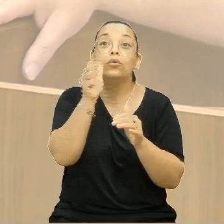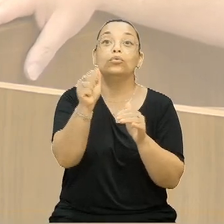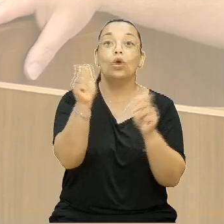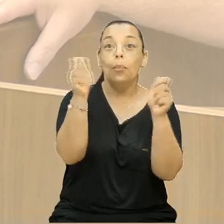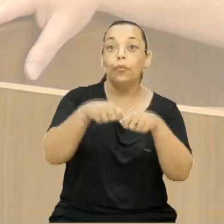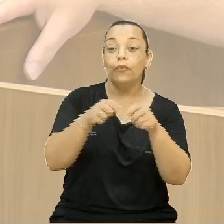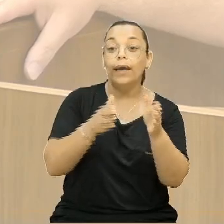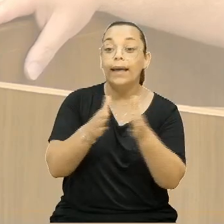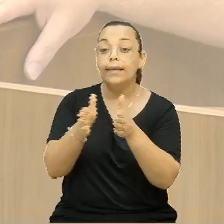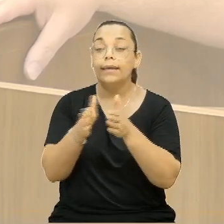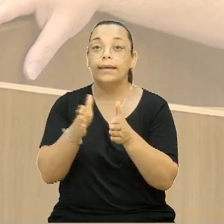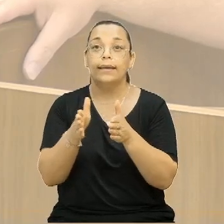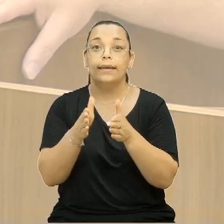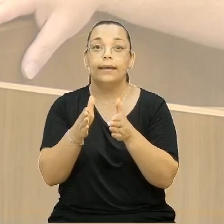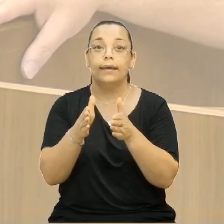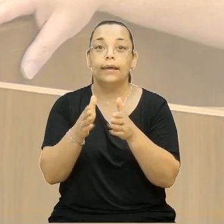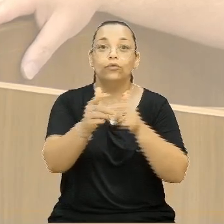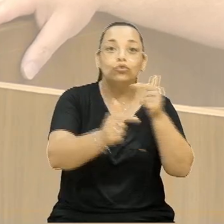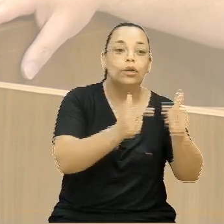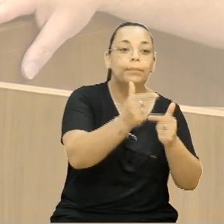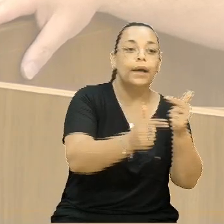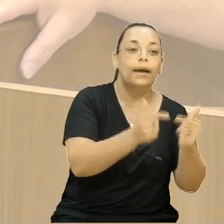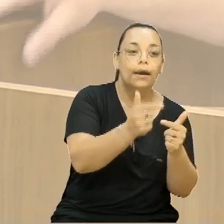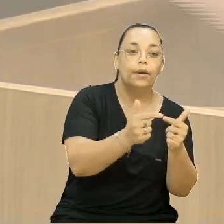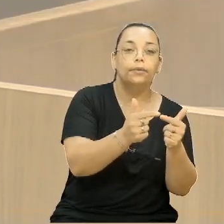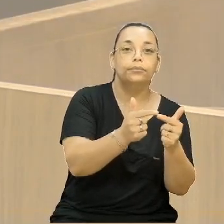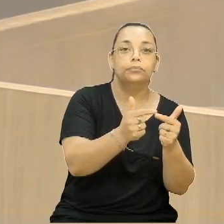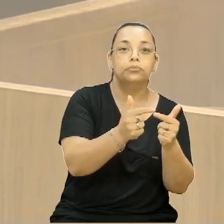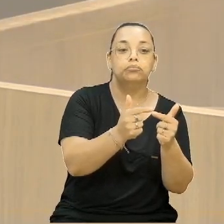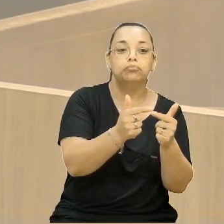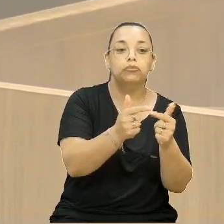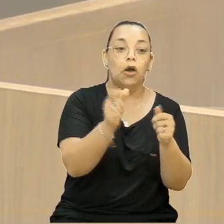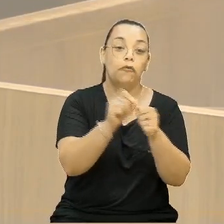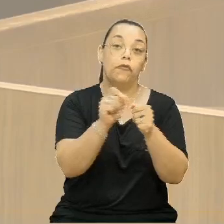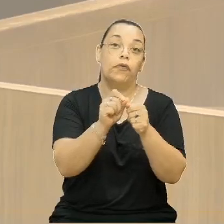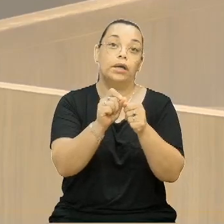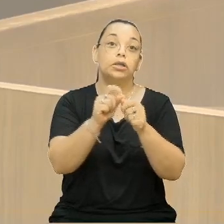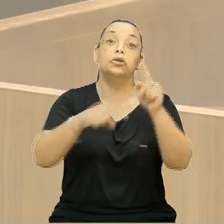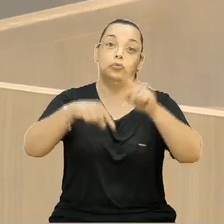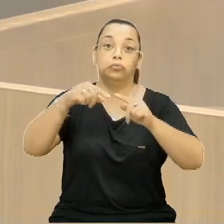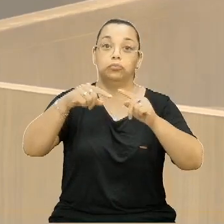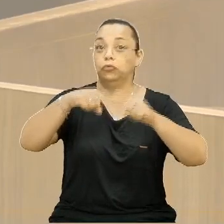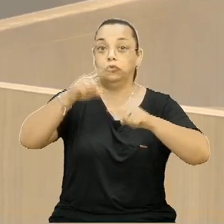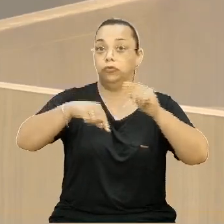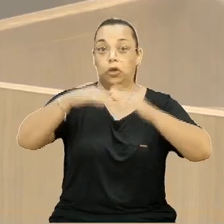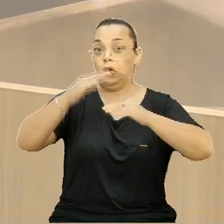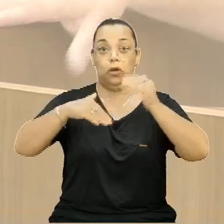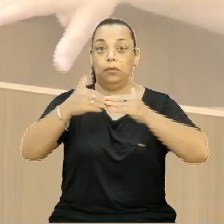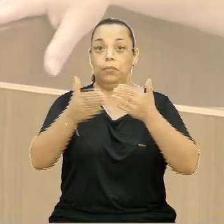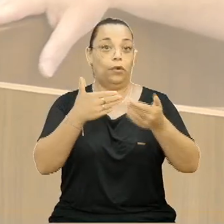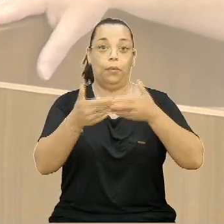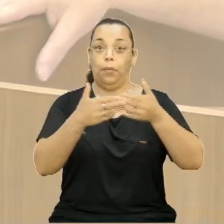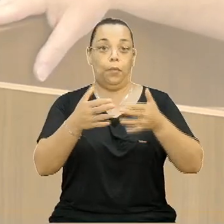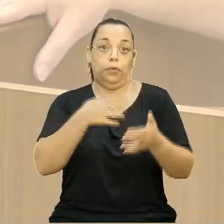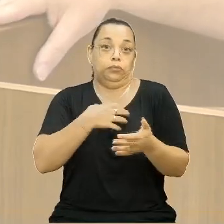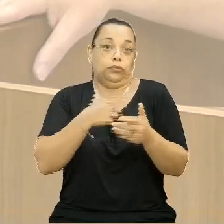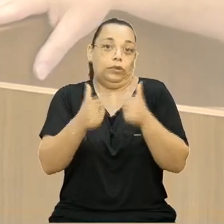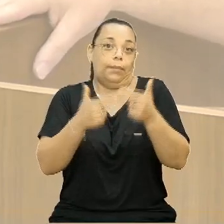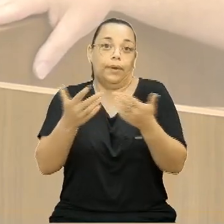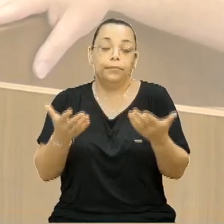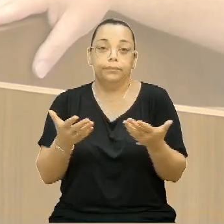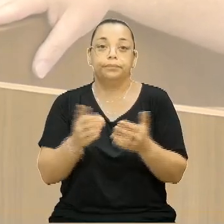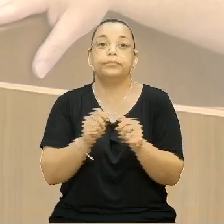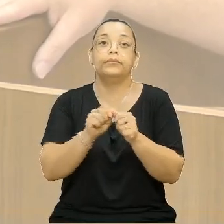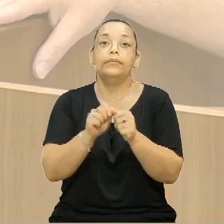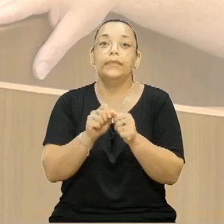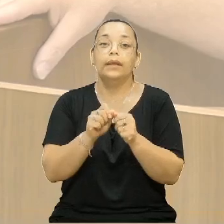o acesso ao seu trabalho, a poder fazer as suas atividades, não importando qual seja ela. Mas